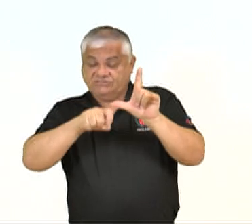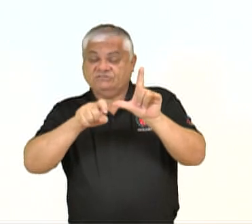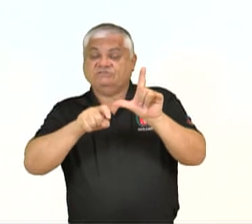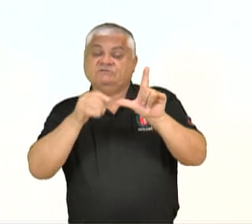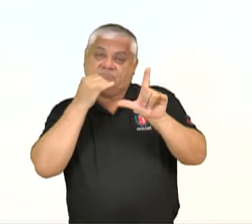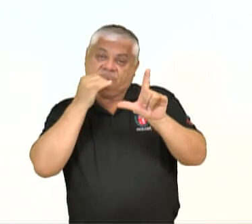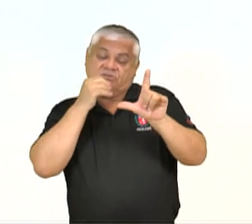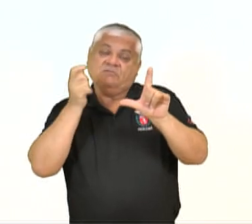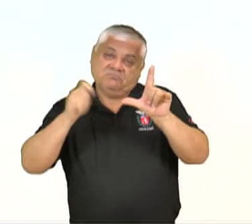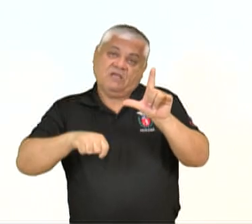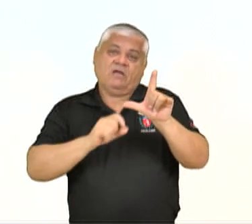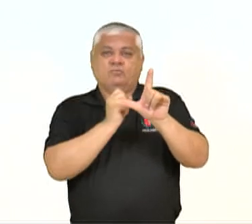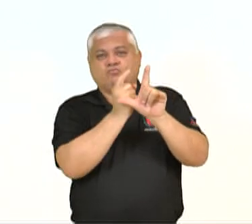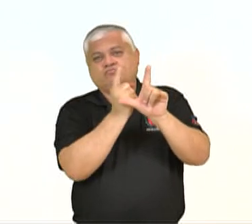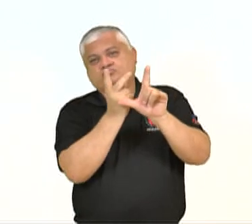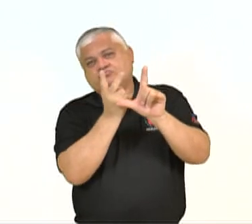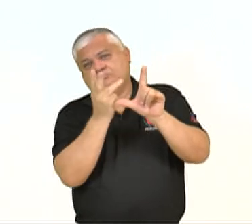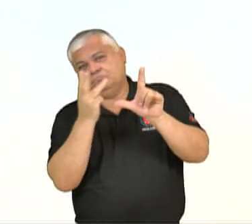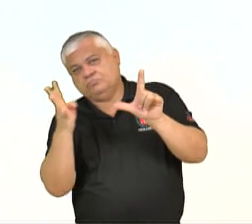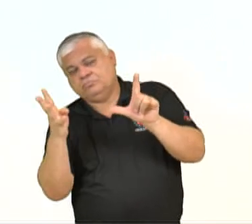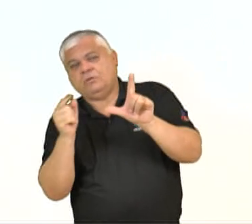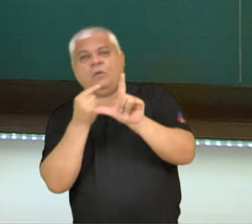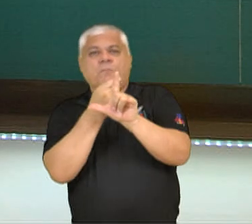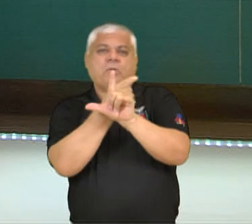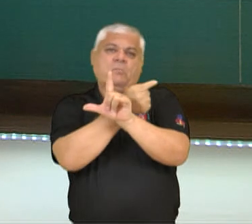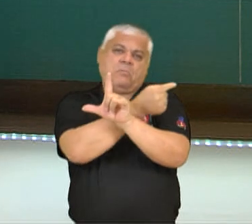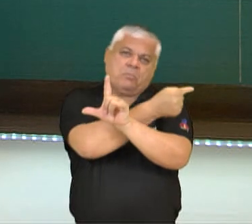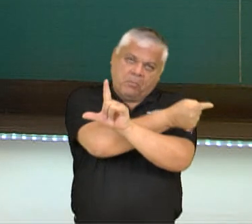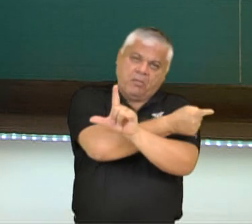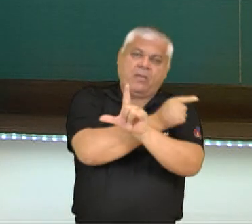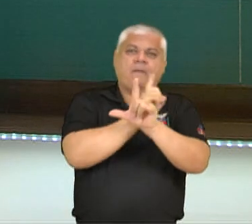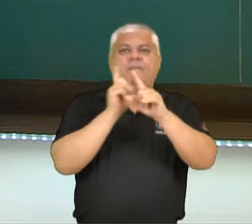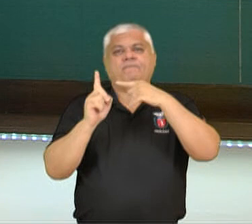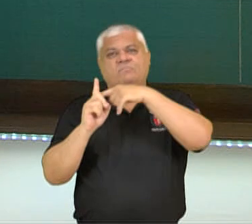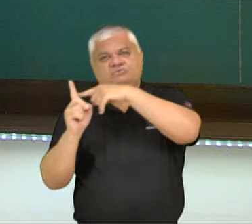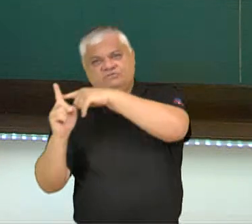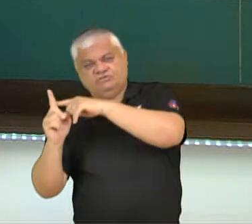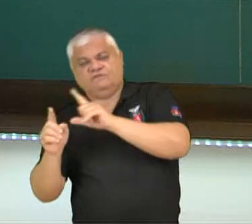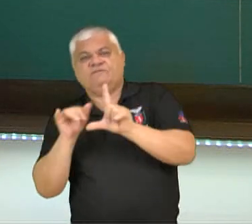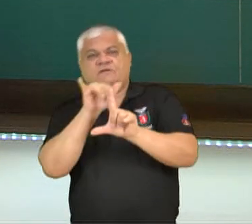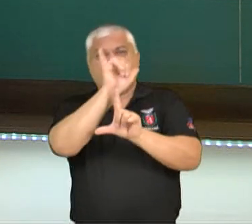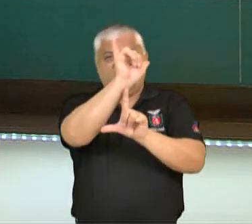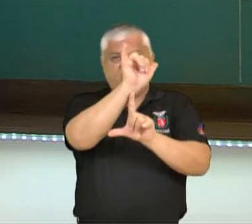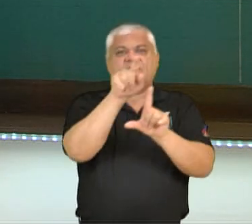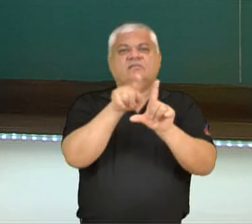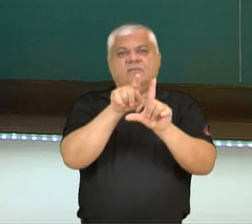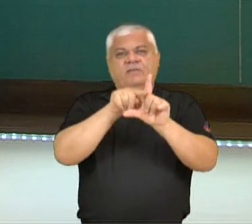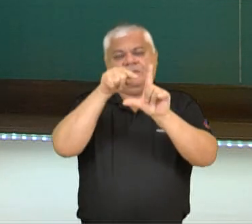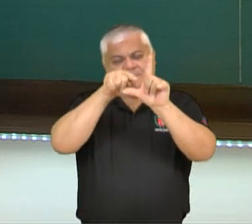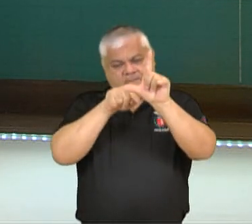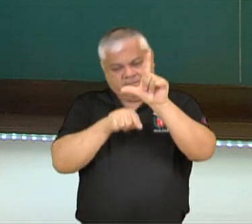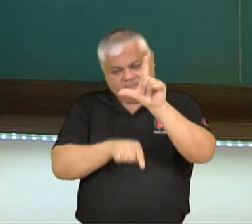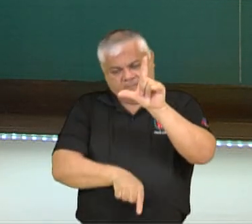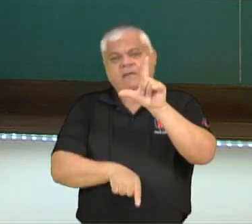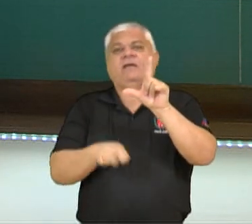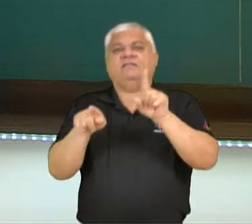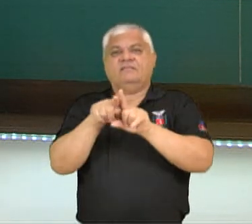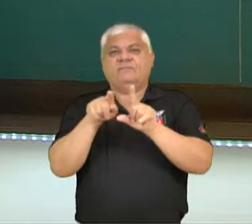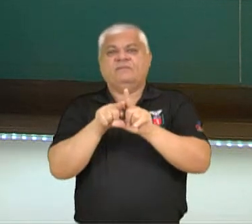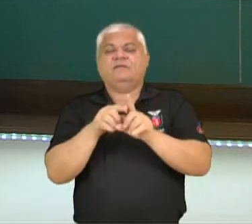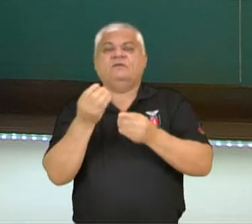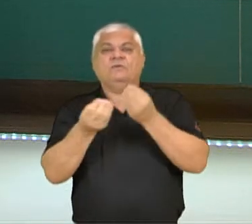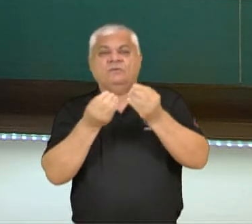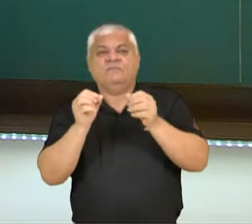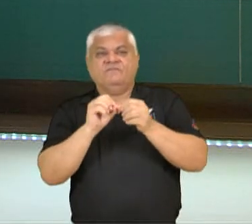menores, né, que o x do vértice e alguns valores maiores que o x do vértice. Nesse caso, eu já tenho mais informações para construir